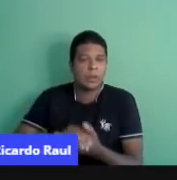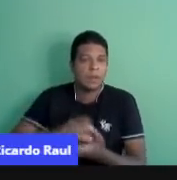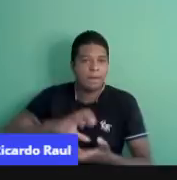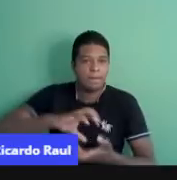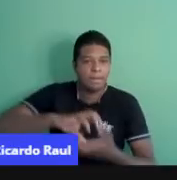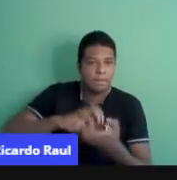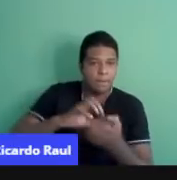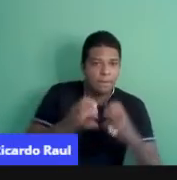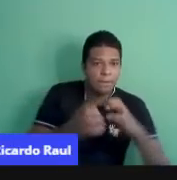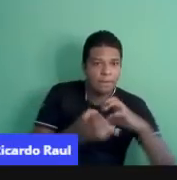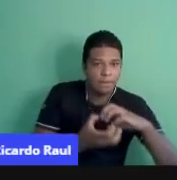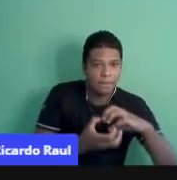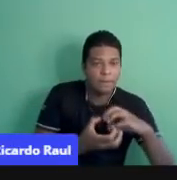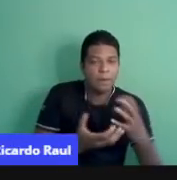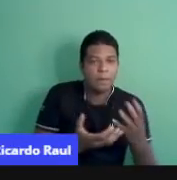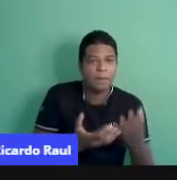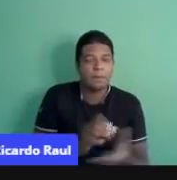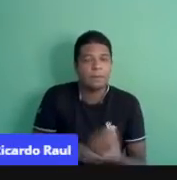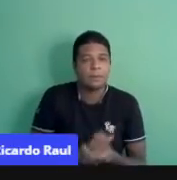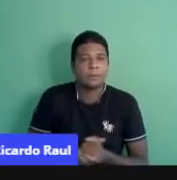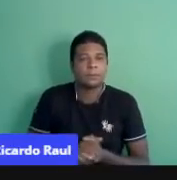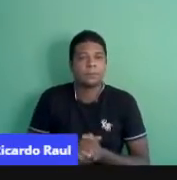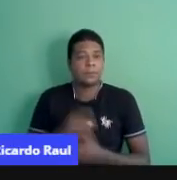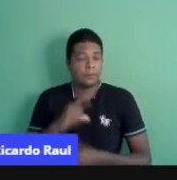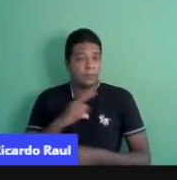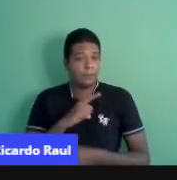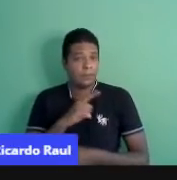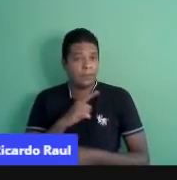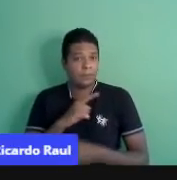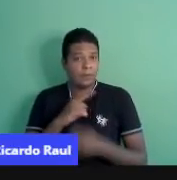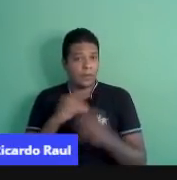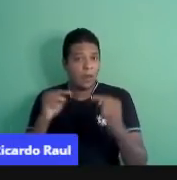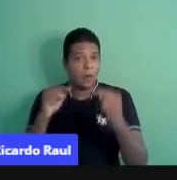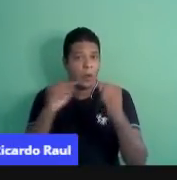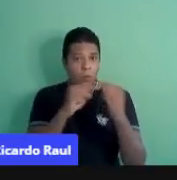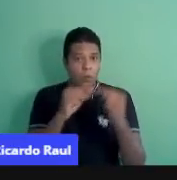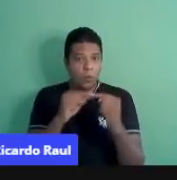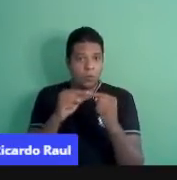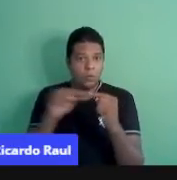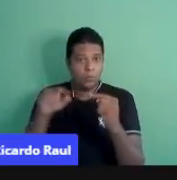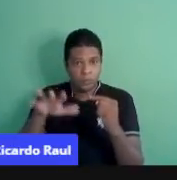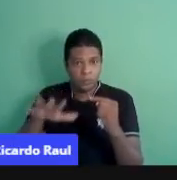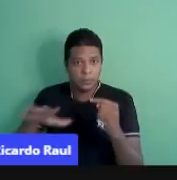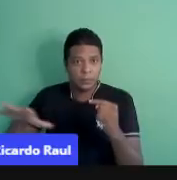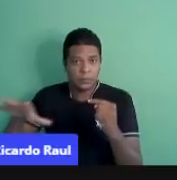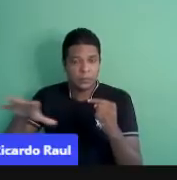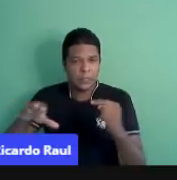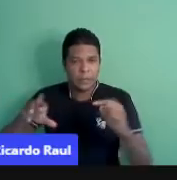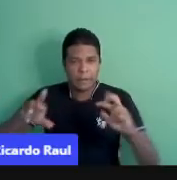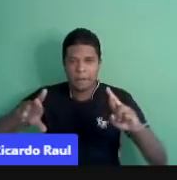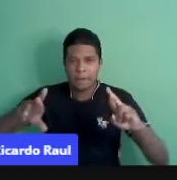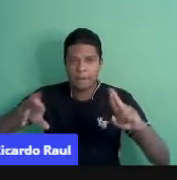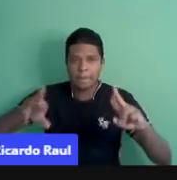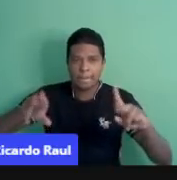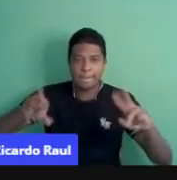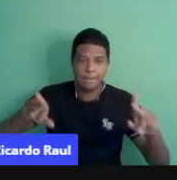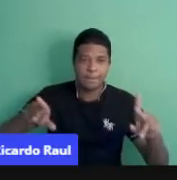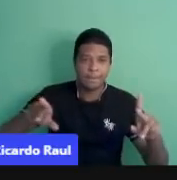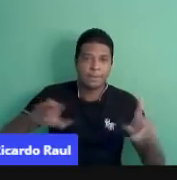formas. Então, vai ter o contato nesse campo com as diferentes